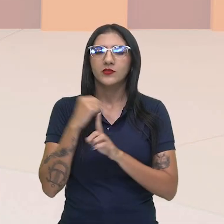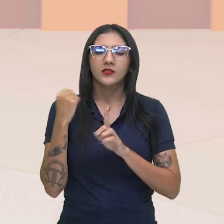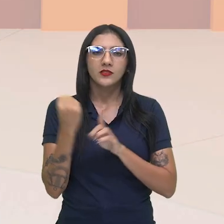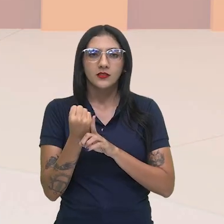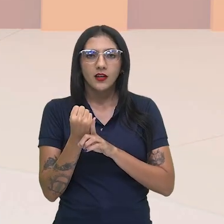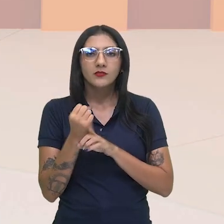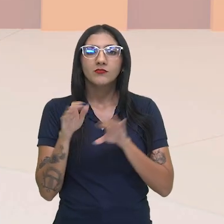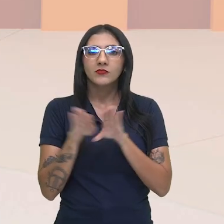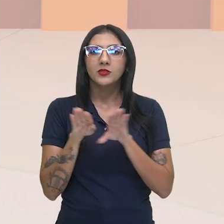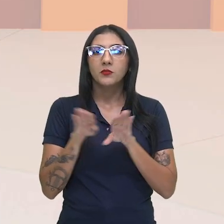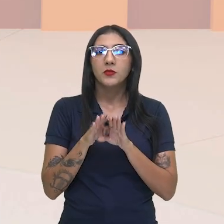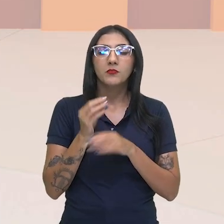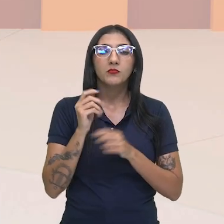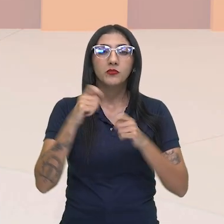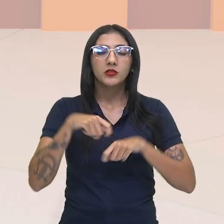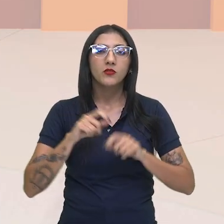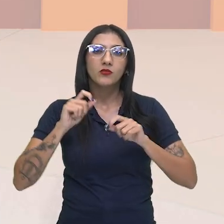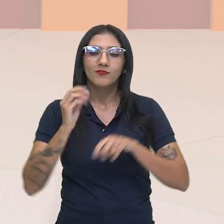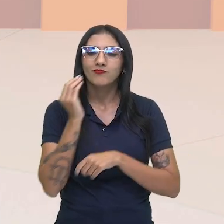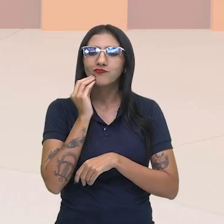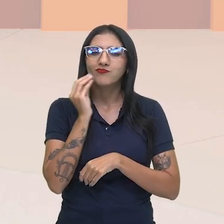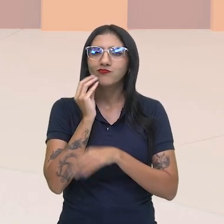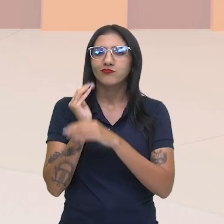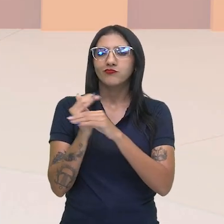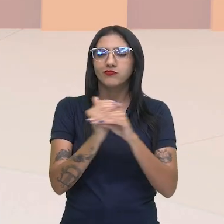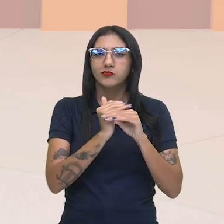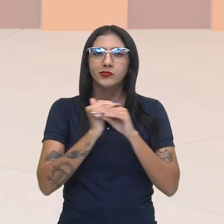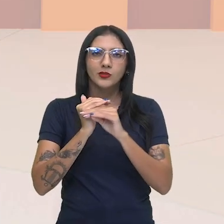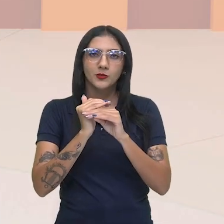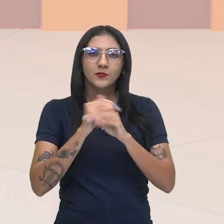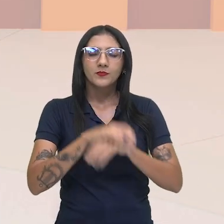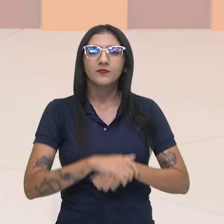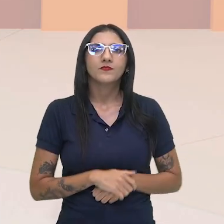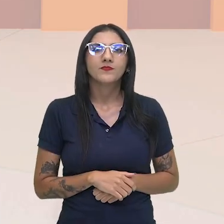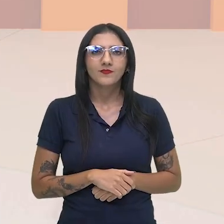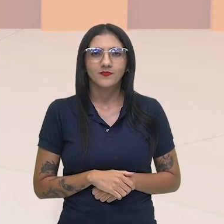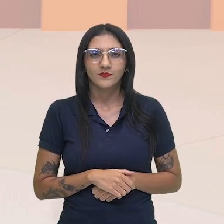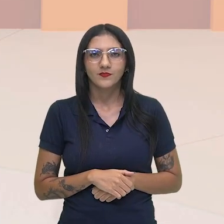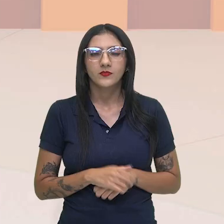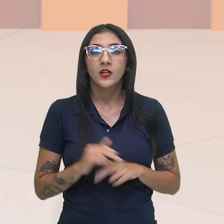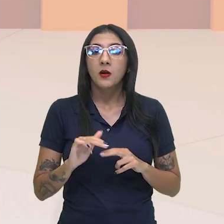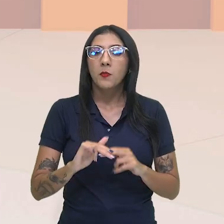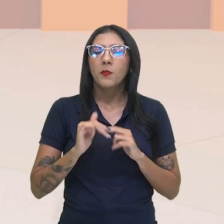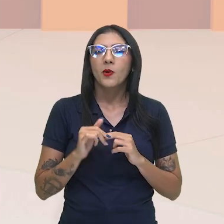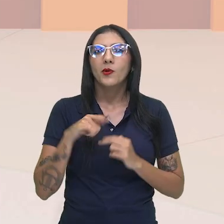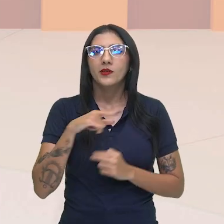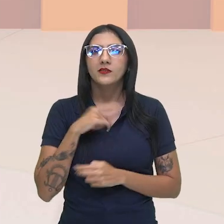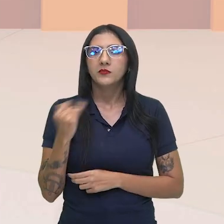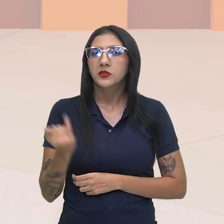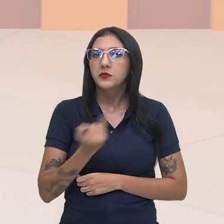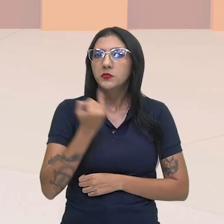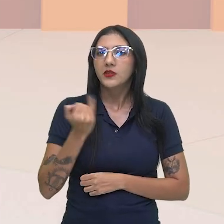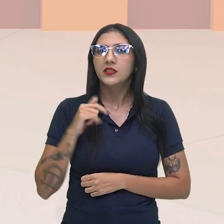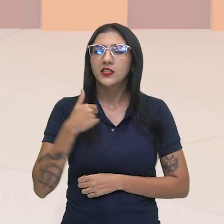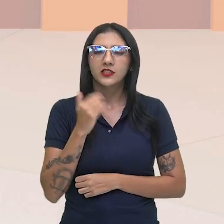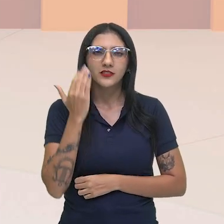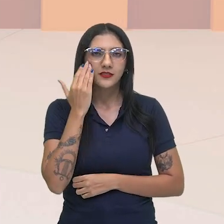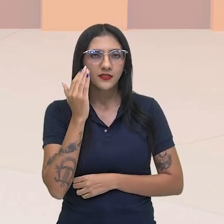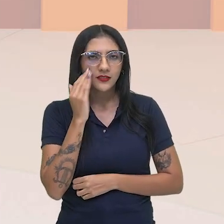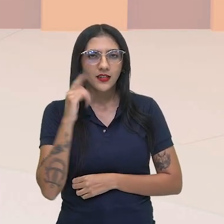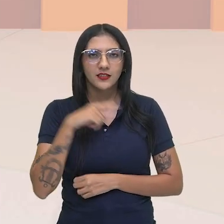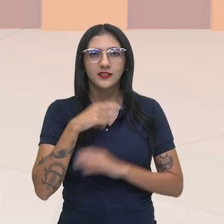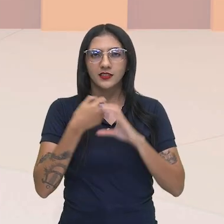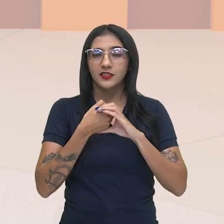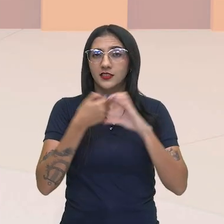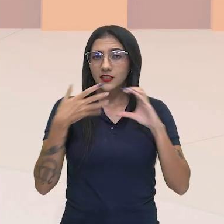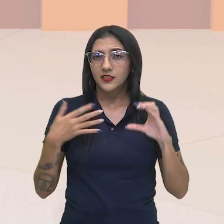mais equitativa, tá bom? Então é muito importante promover uma discussão sobre esses princípios.